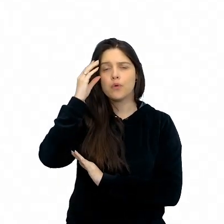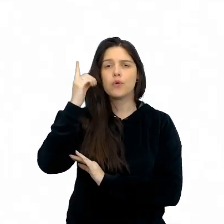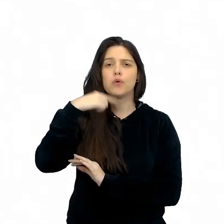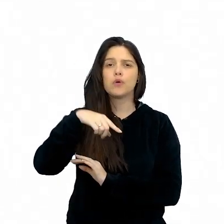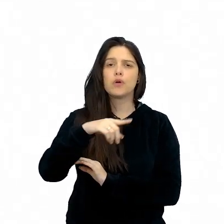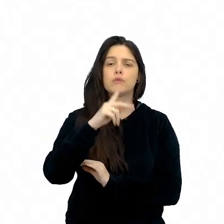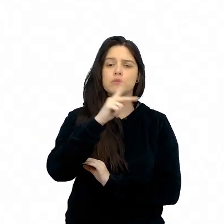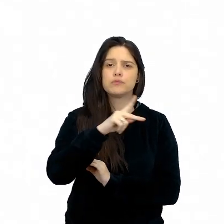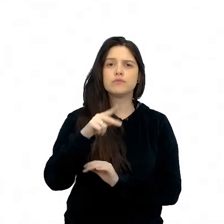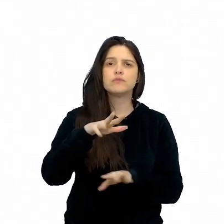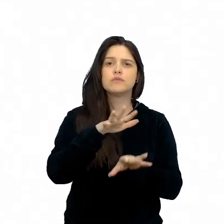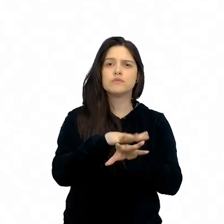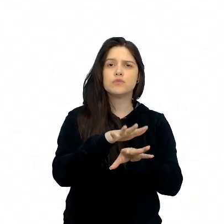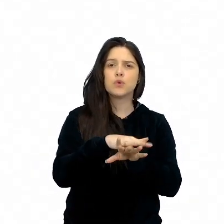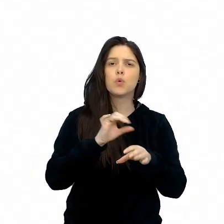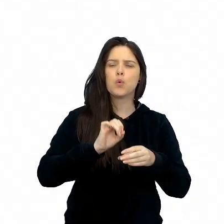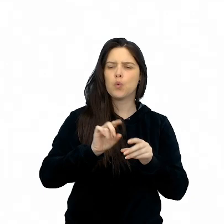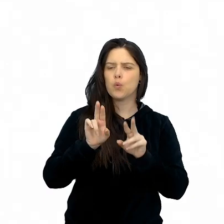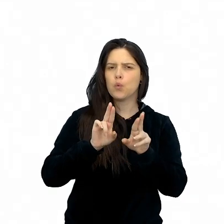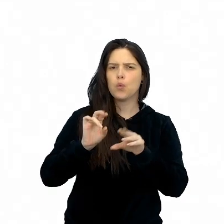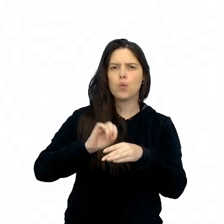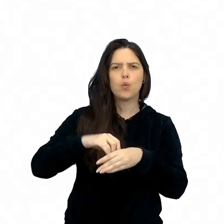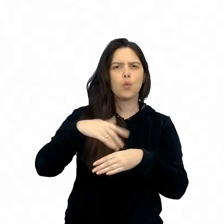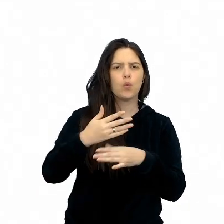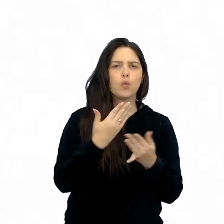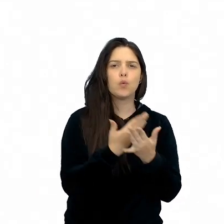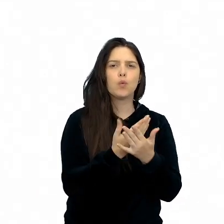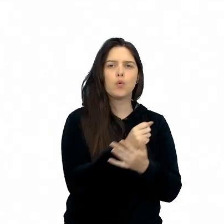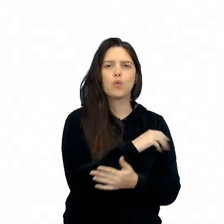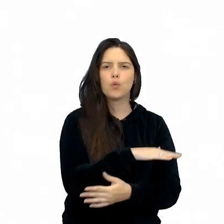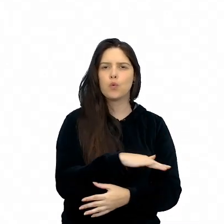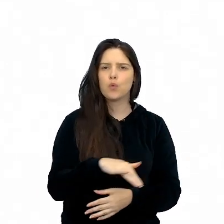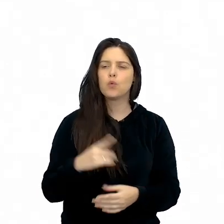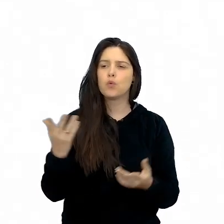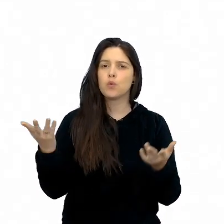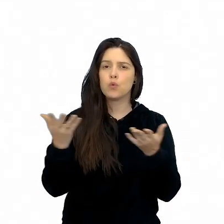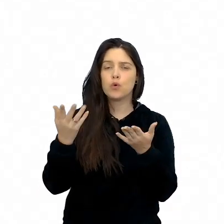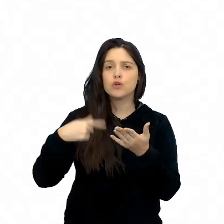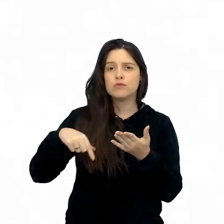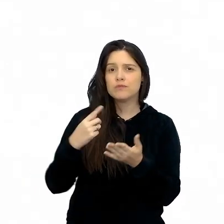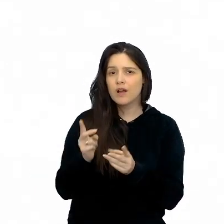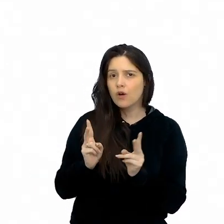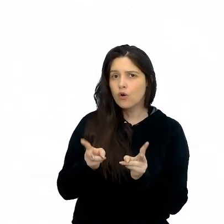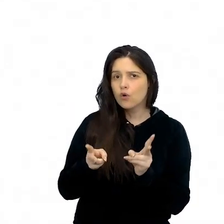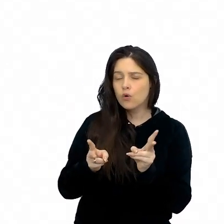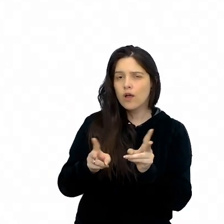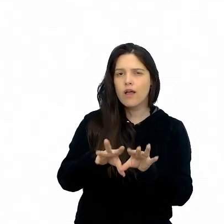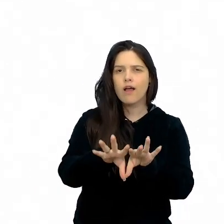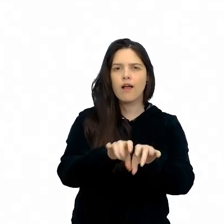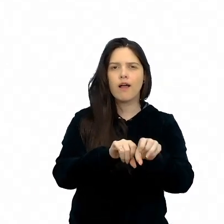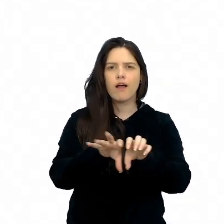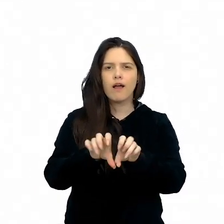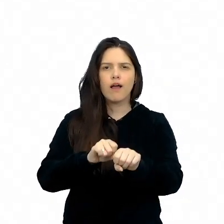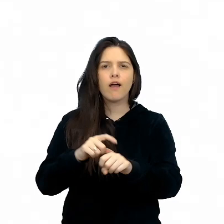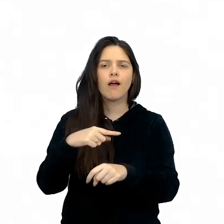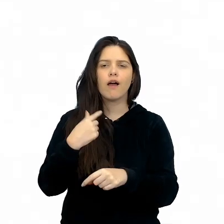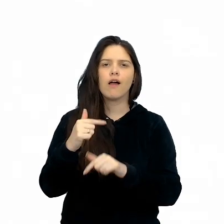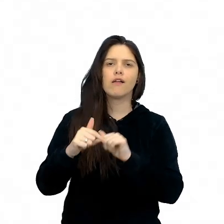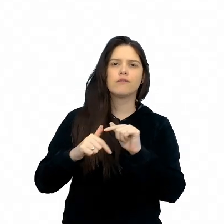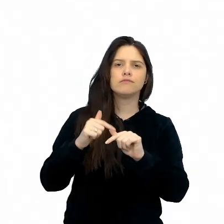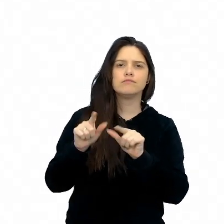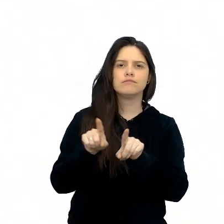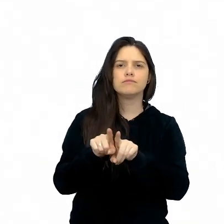de matemática em relação ao quê? Do conteúdo e dos estudantes. E hoje a gente vai dar continuidade a essa formação, trabalhando também